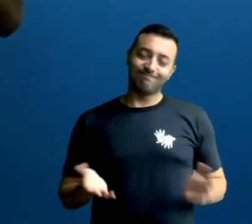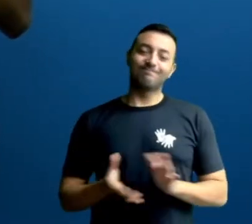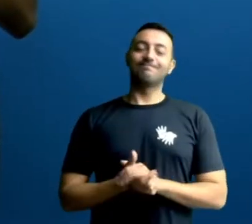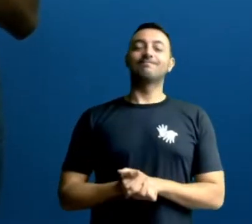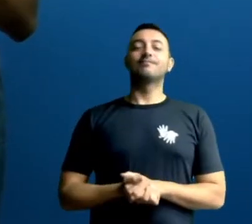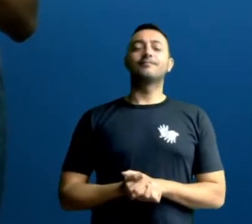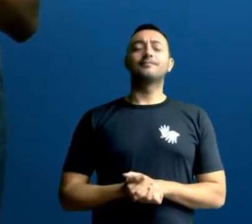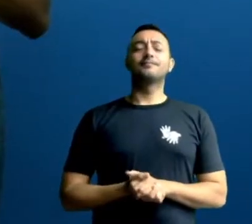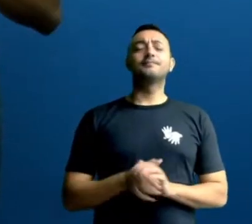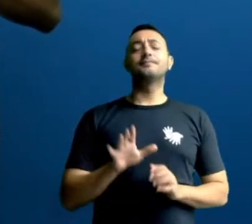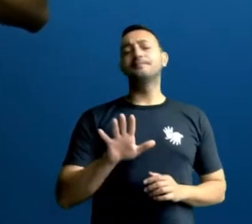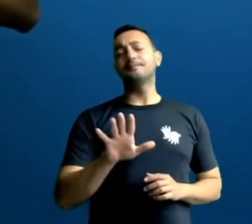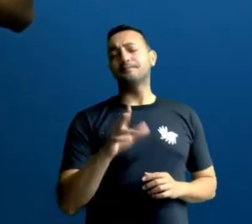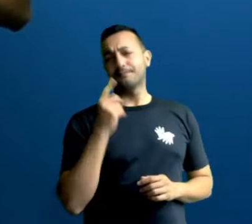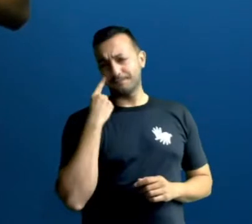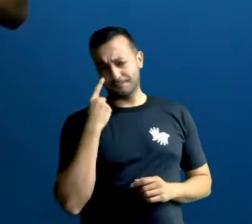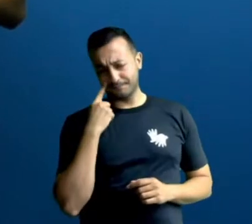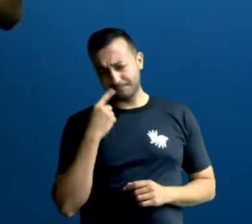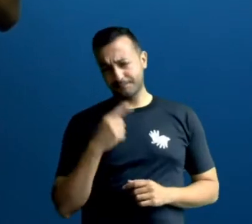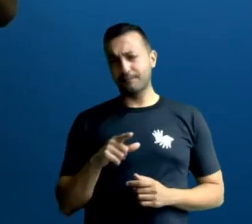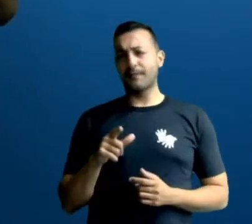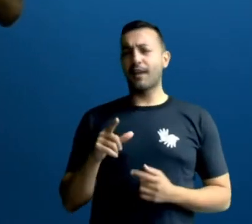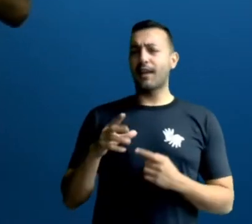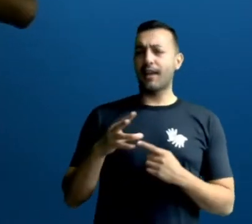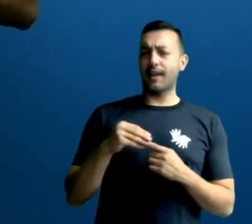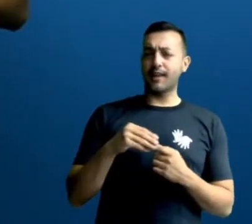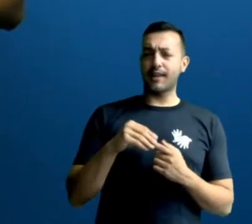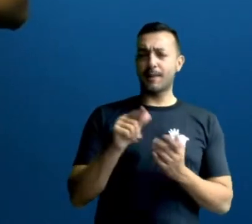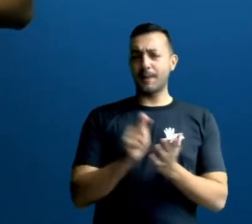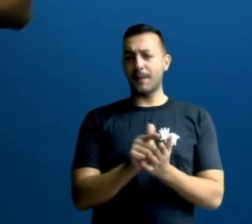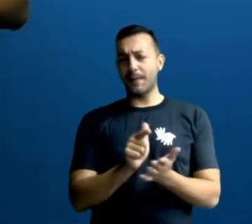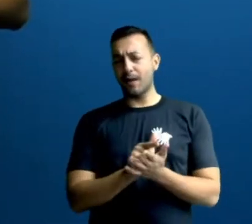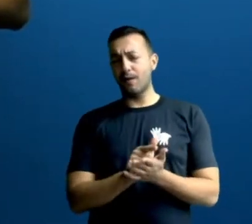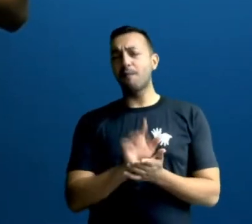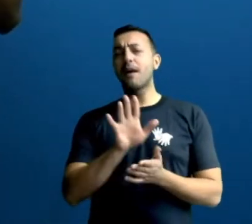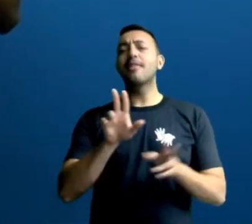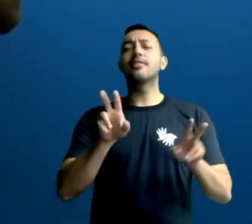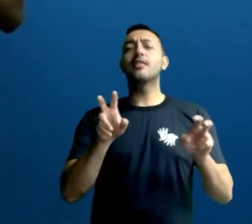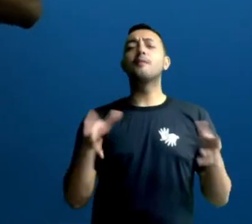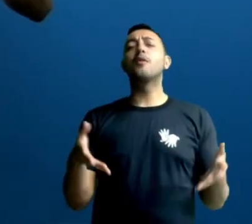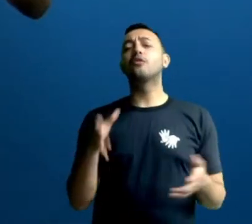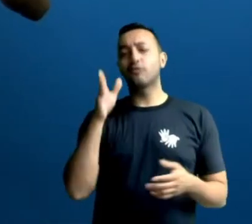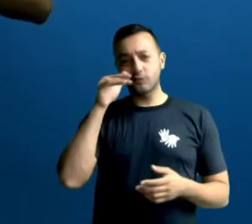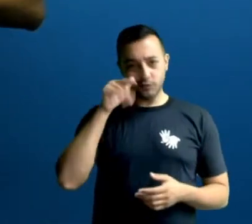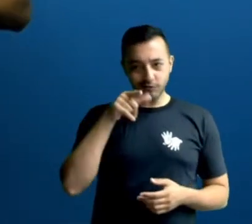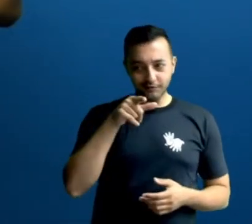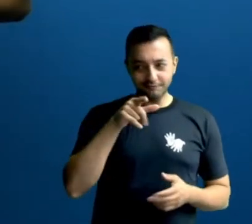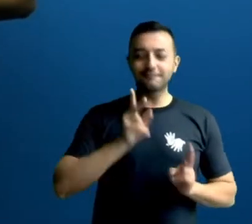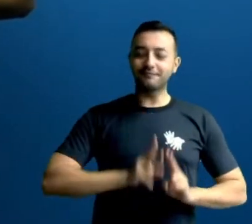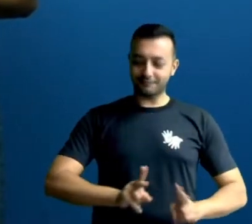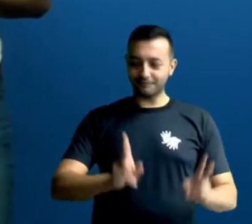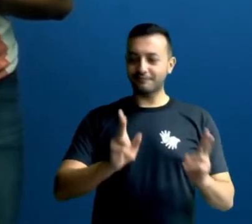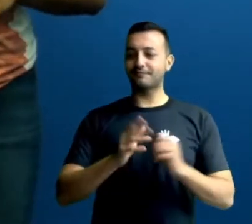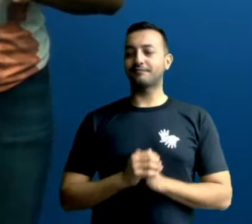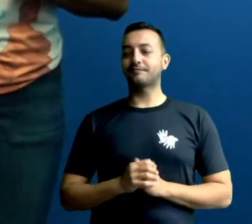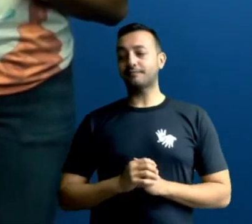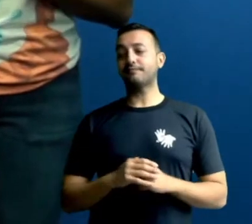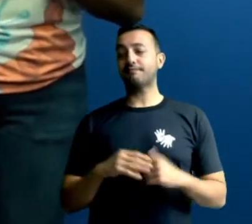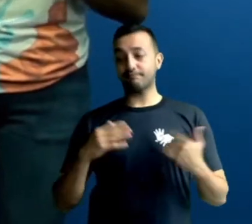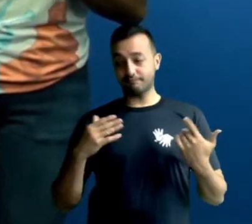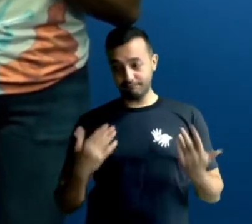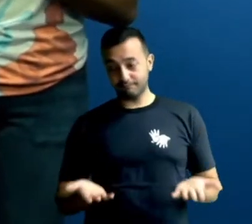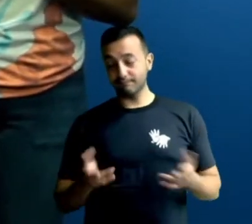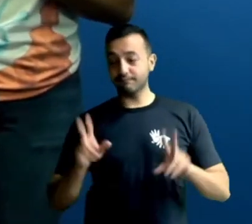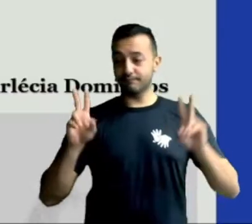só. Caneta e papel em mãos, vamos saber qual é o tema de hoje? Curiosos? Então vamos lá. Bom,